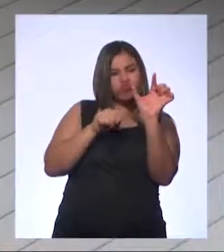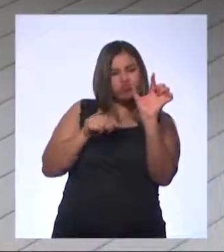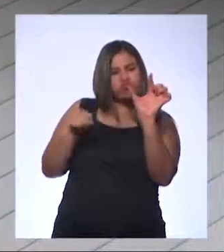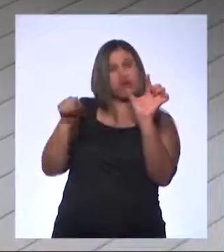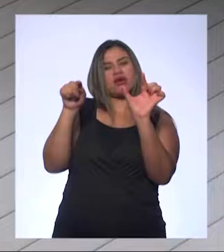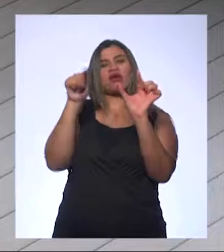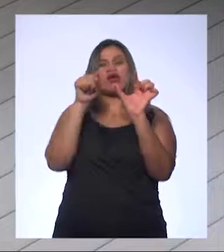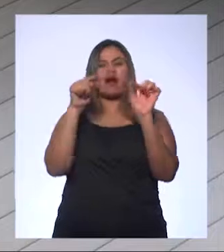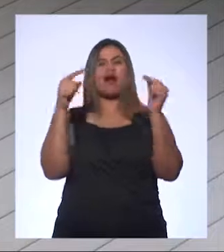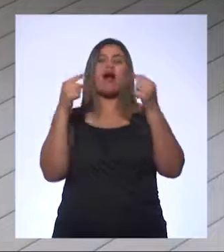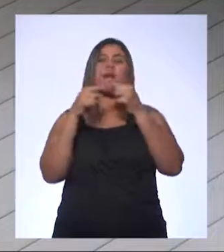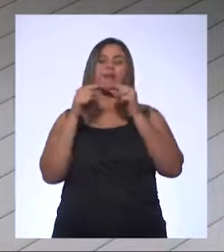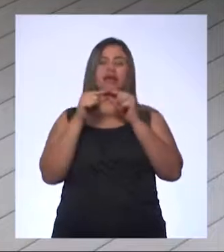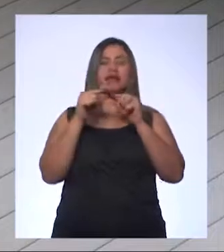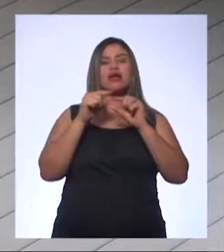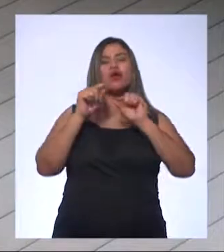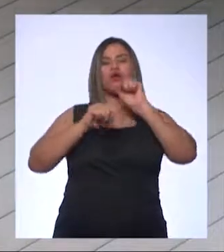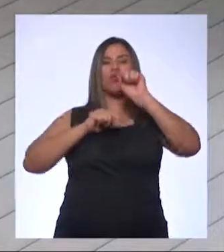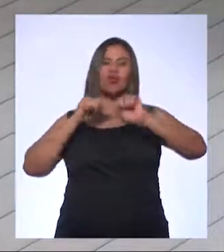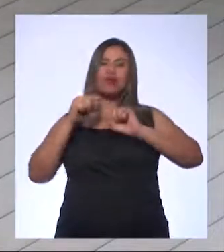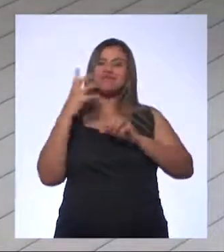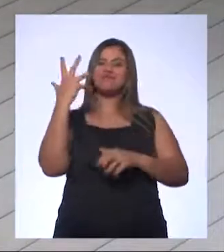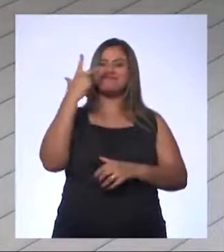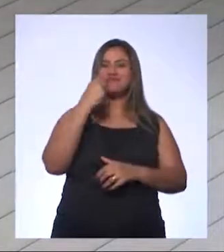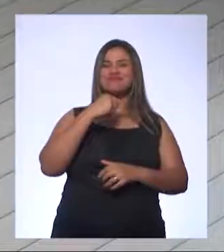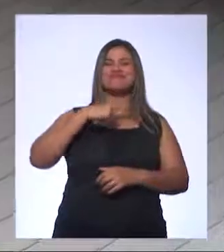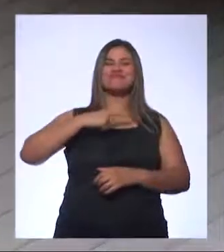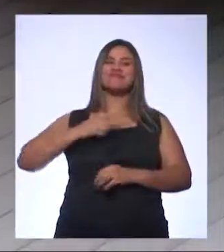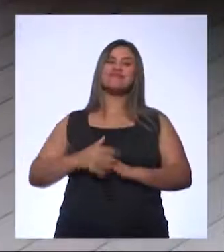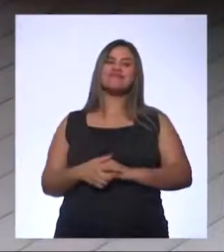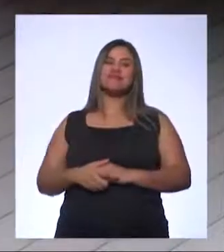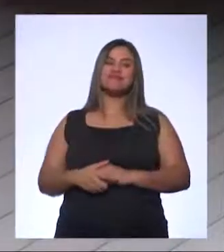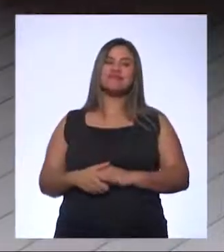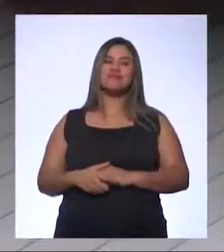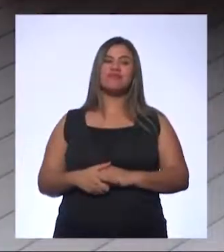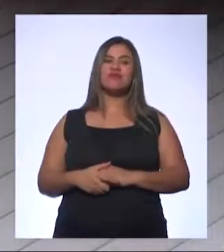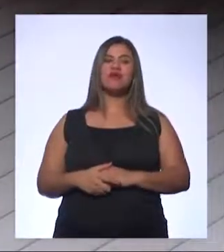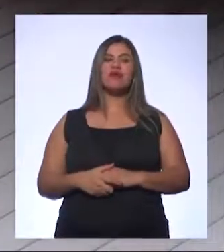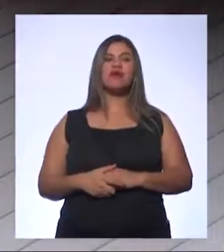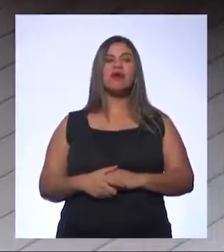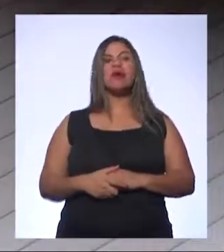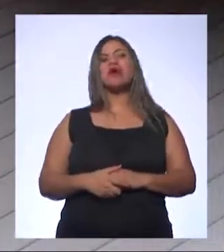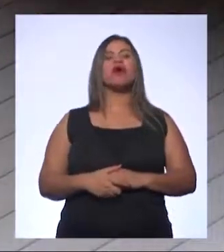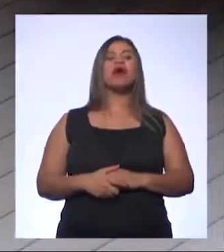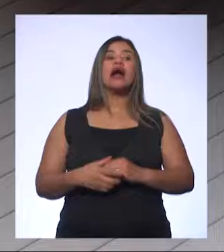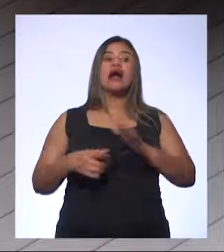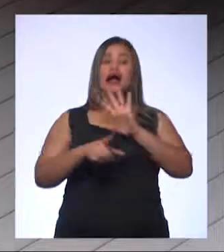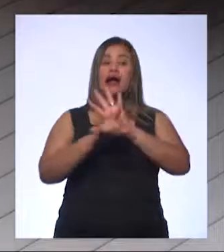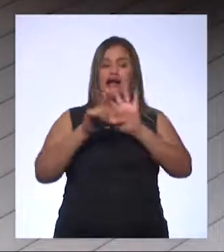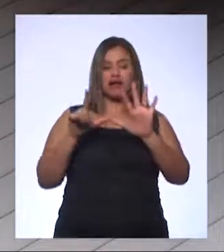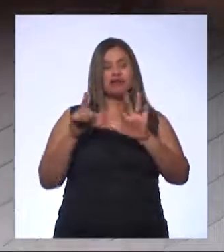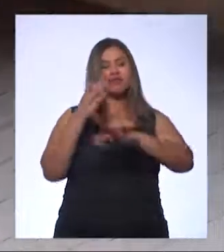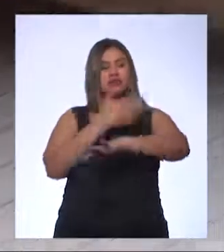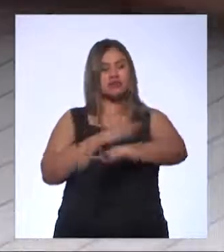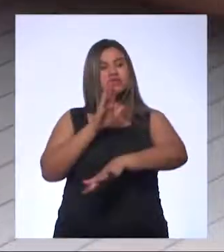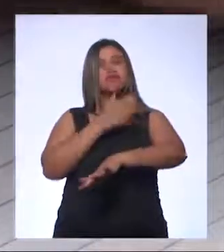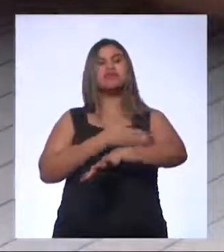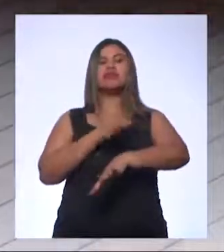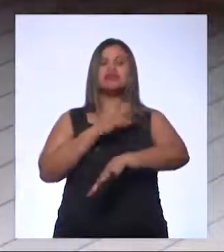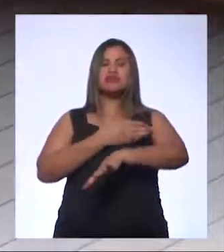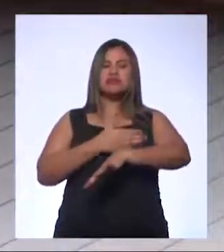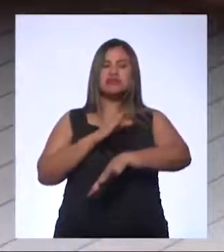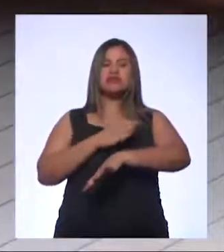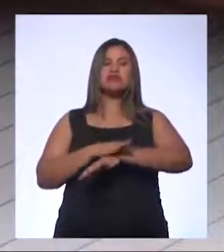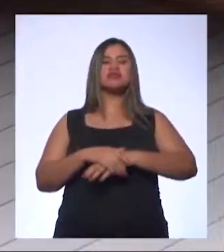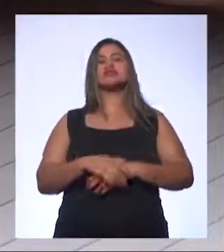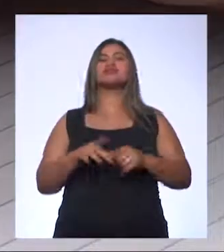trazer um aspecto muito bom para o seu lettering. Eu te recomendo sempre fazer um rascunho e você vai treinando. Você pode